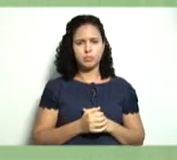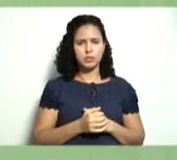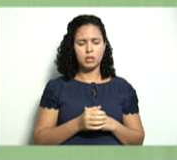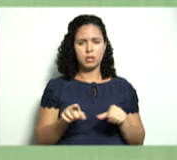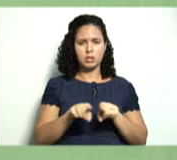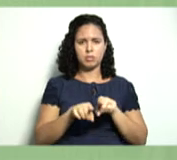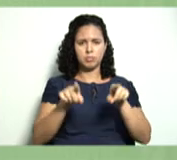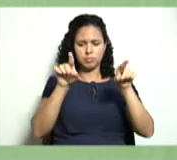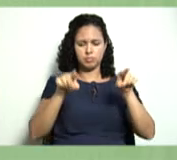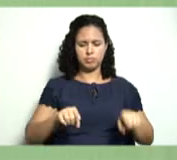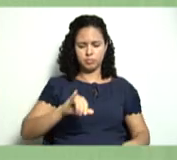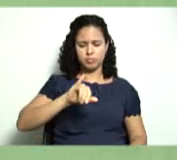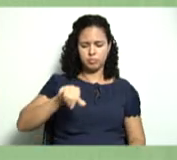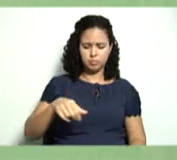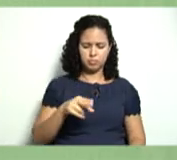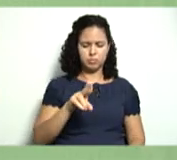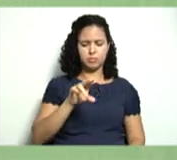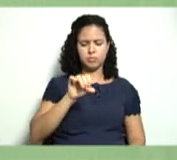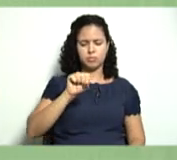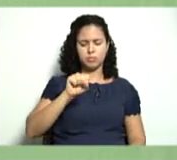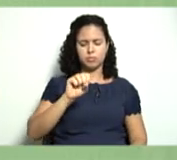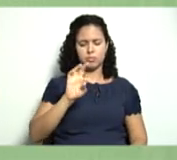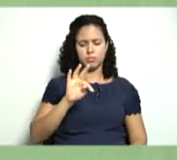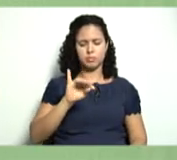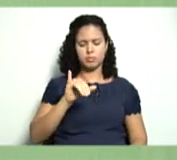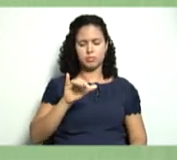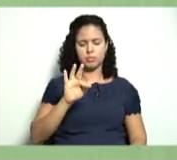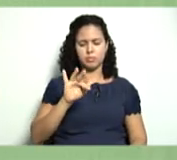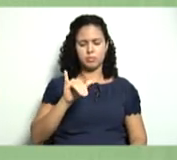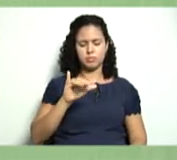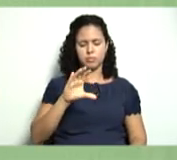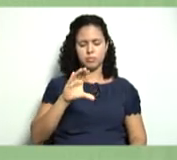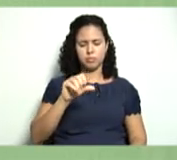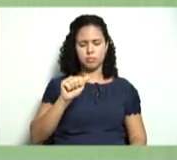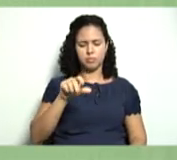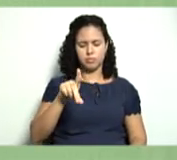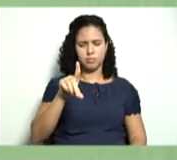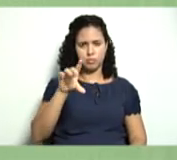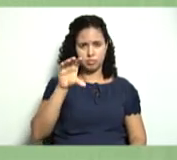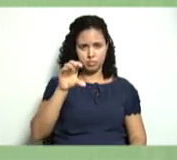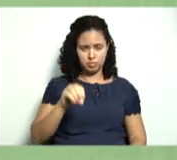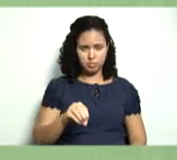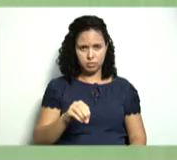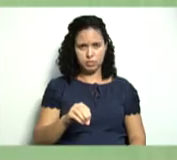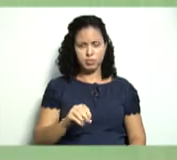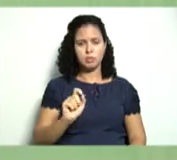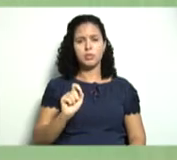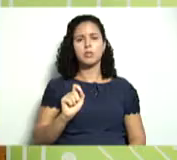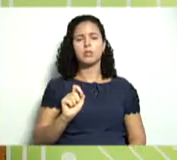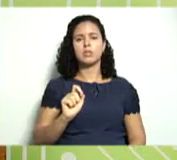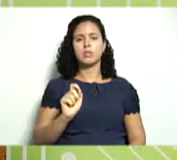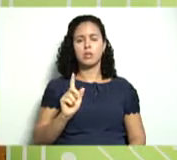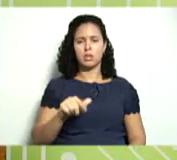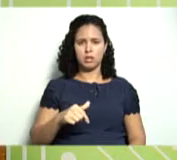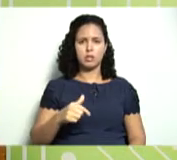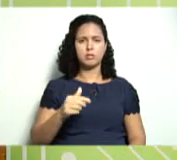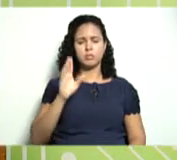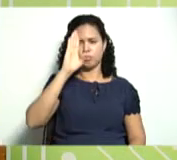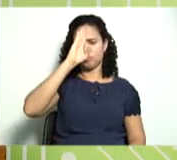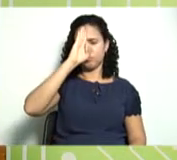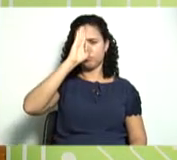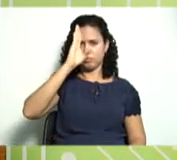justificado a pergunta era alinhamento de tabulação olha é pegadinha que novamente nos concursos vem